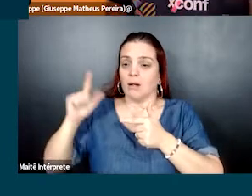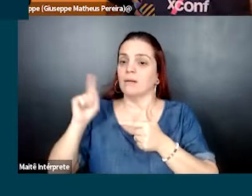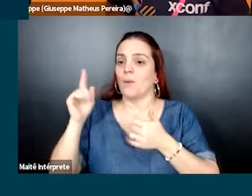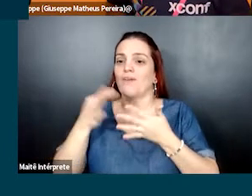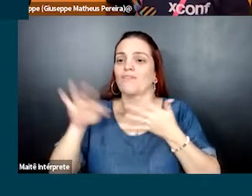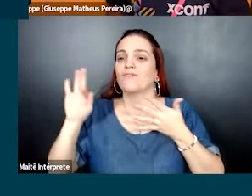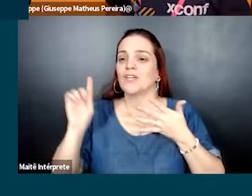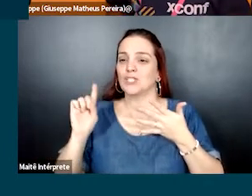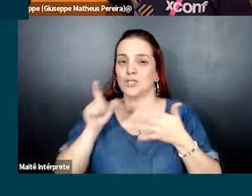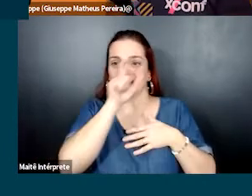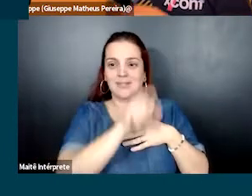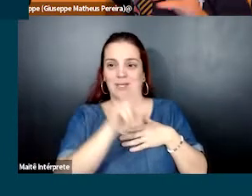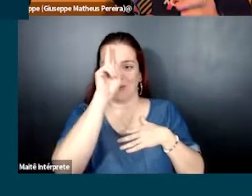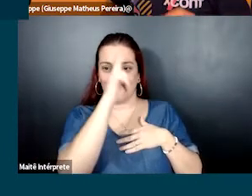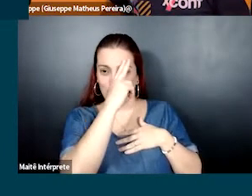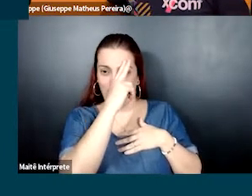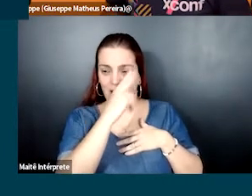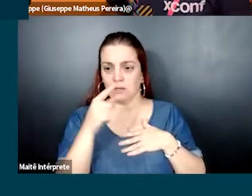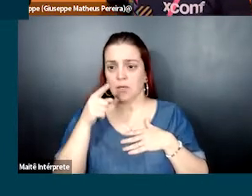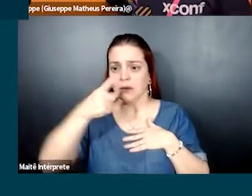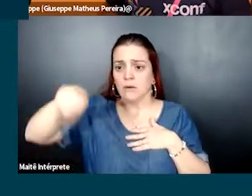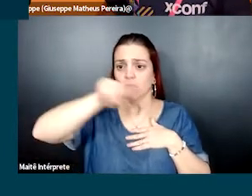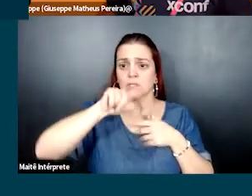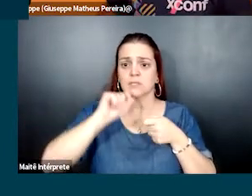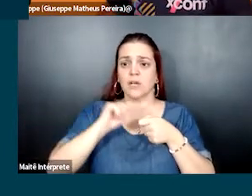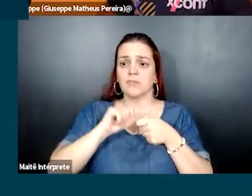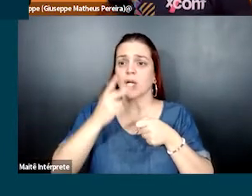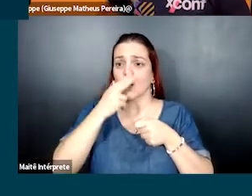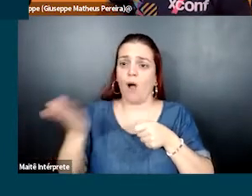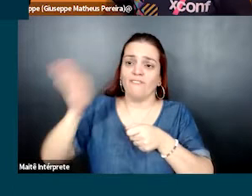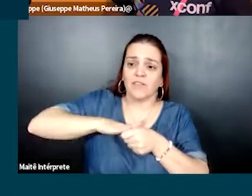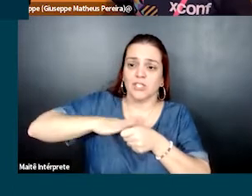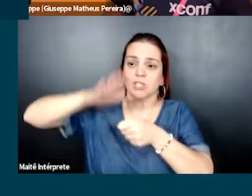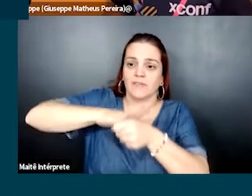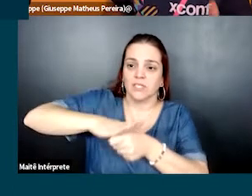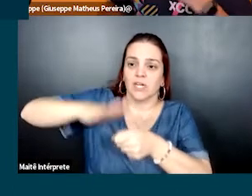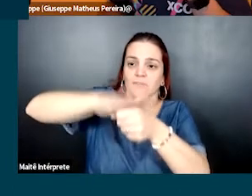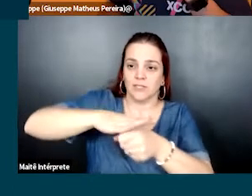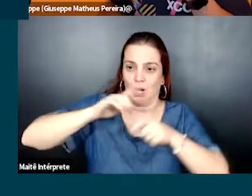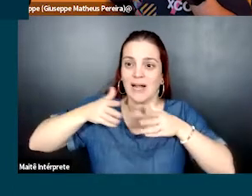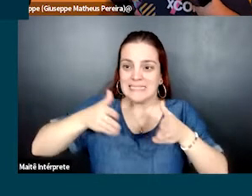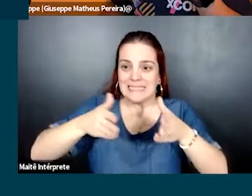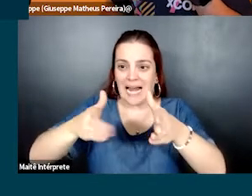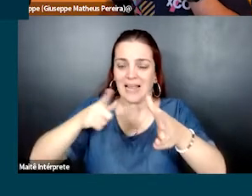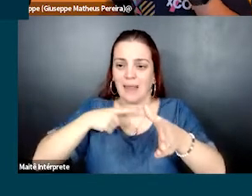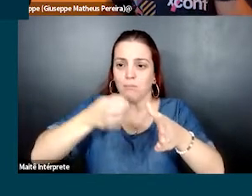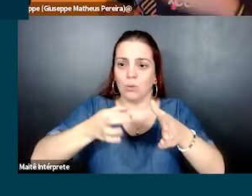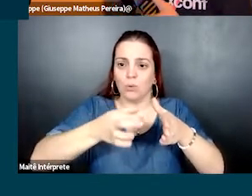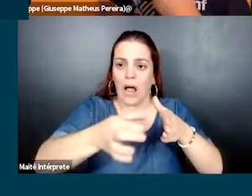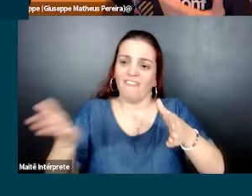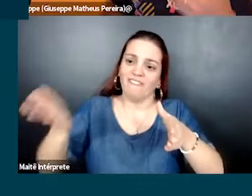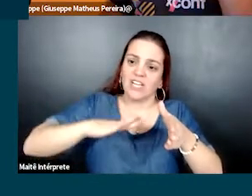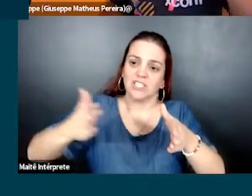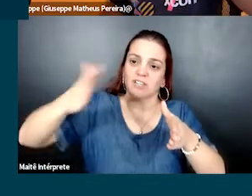em features para o teu usuário. Você está investindo dinheiro em fechar os buracos da estrada que foram abertos por causa